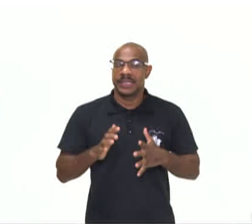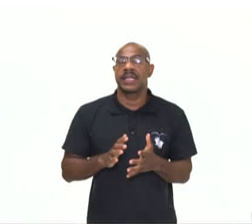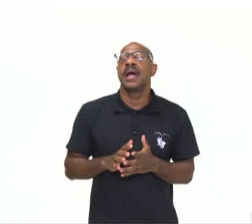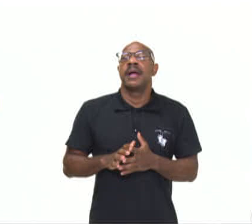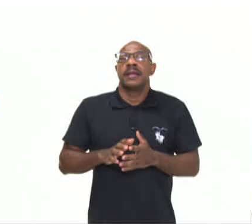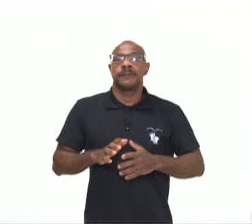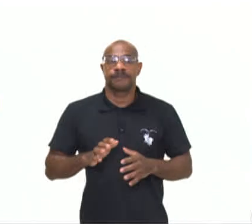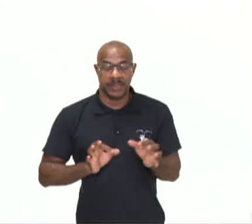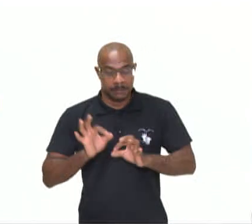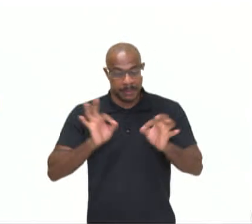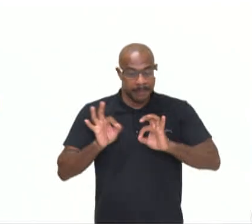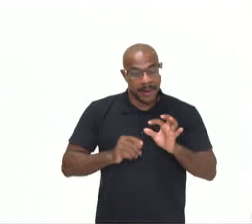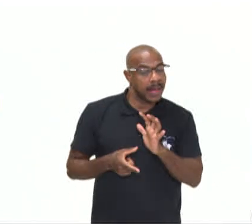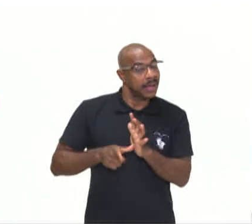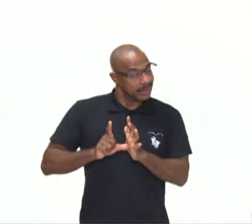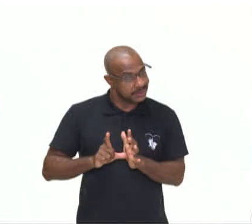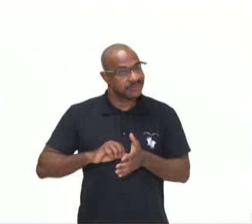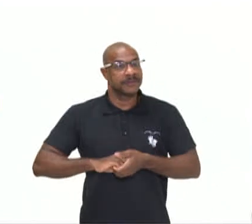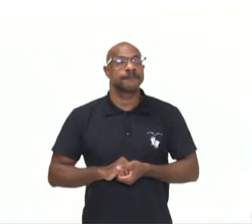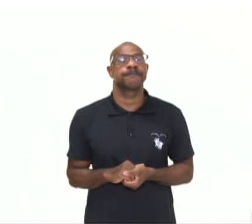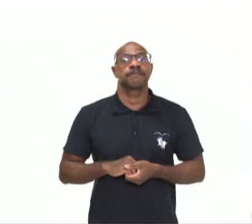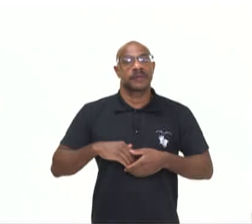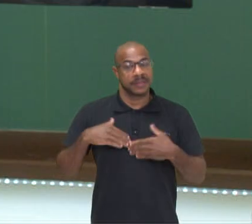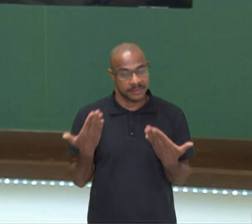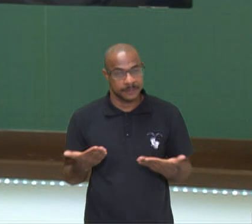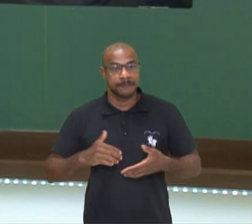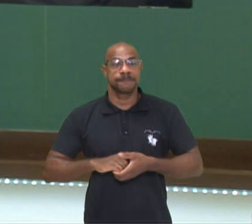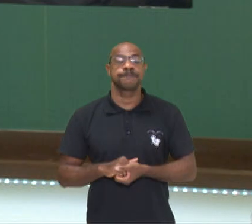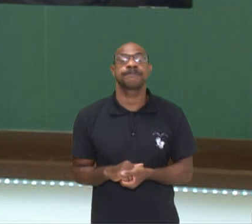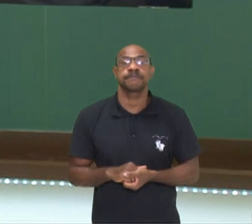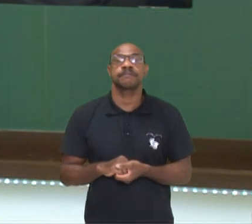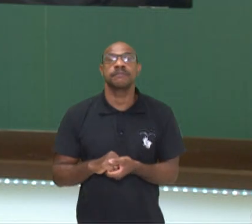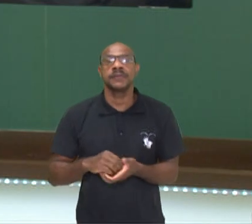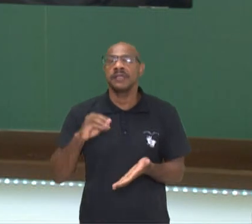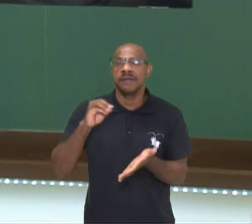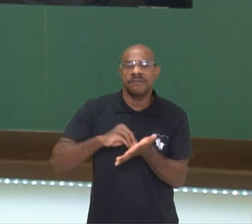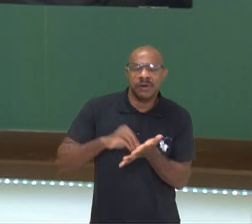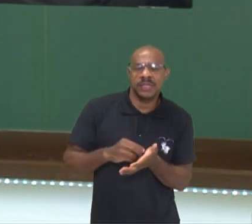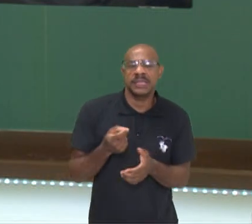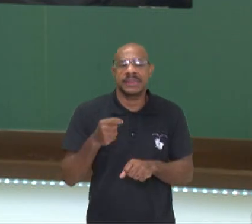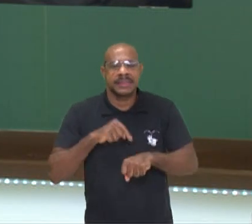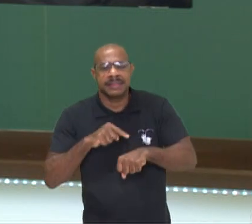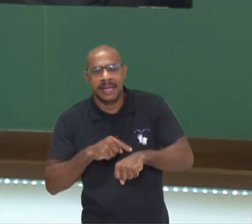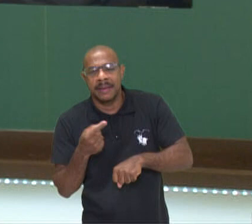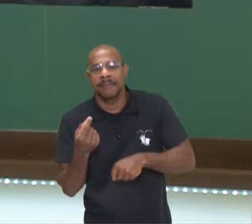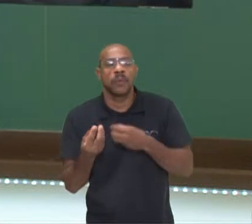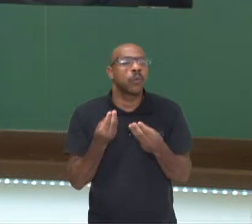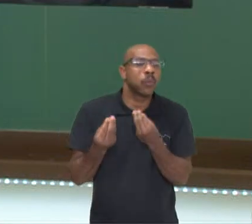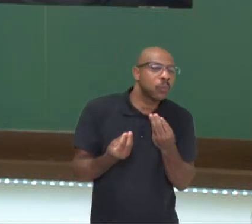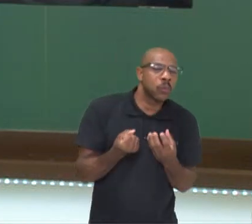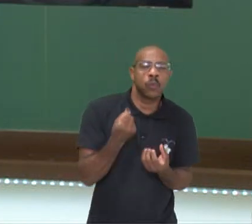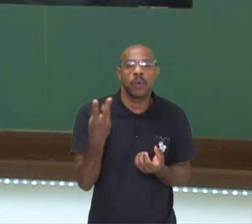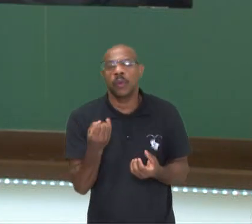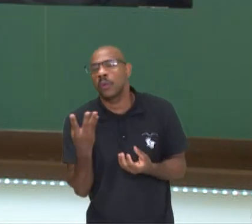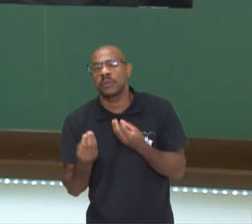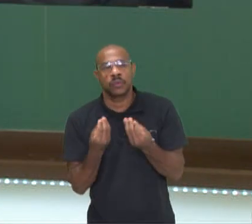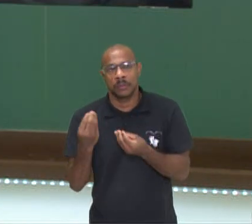devido ao tempo que esse dele de que resta por exemplo né então Falta pouco tempo falta muito tempo organizar